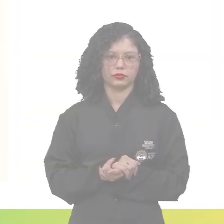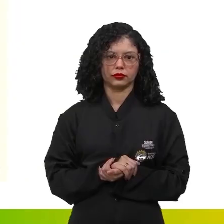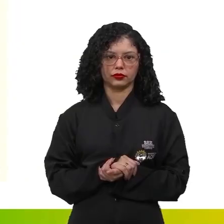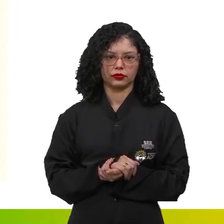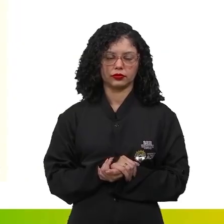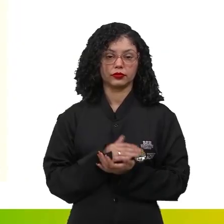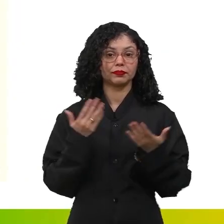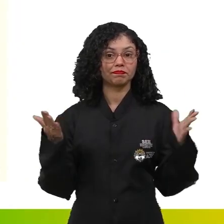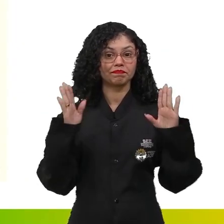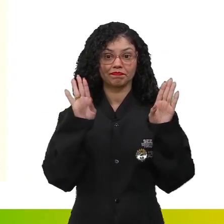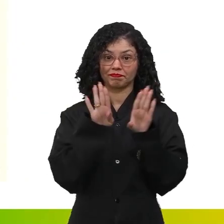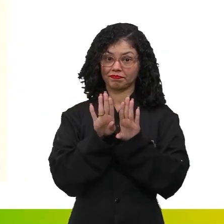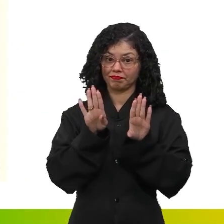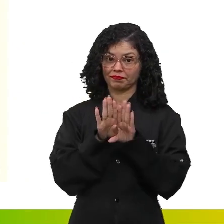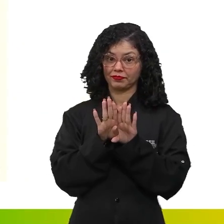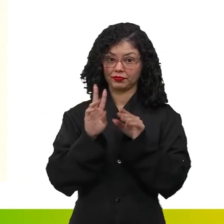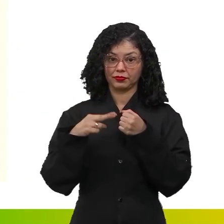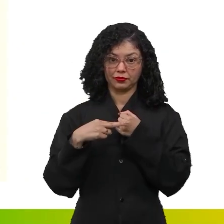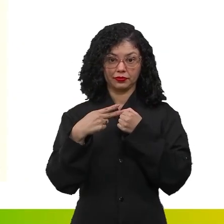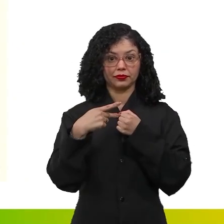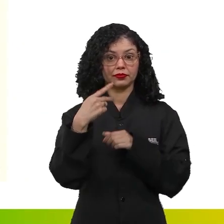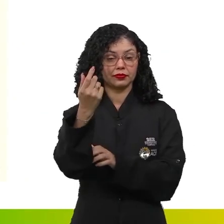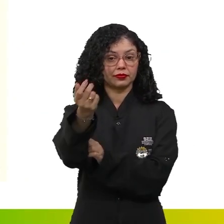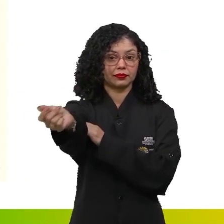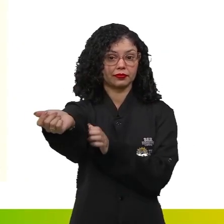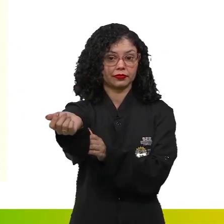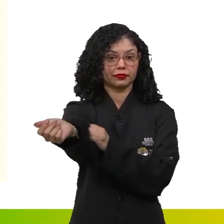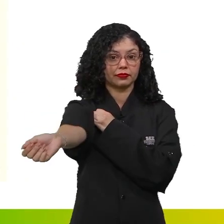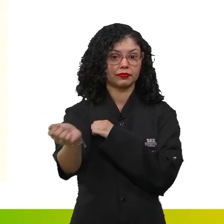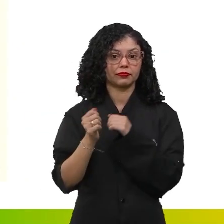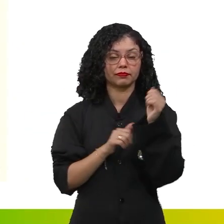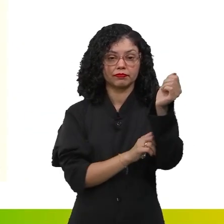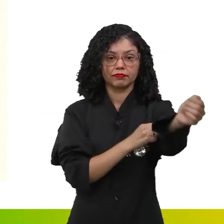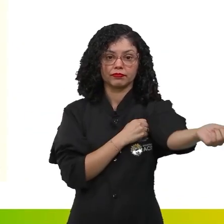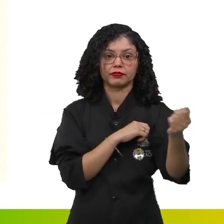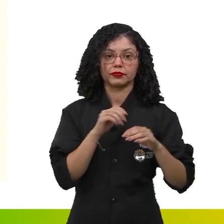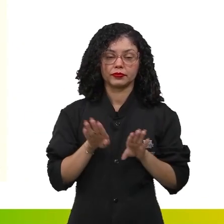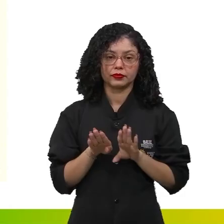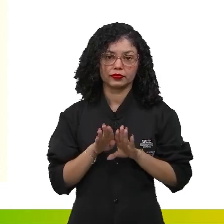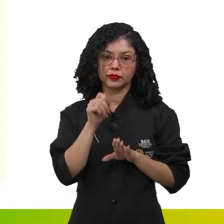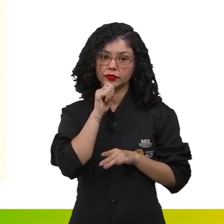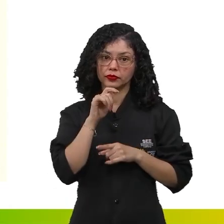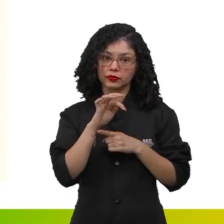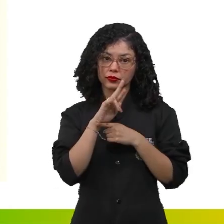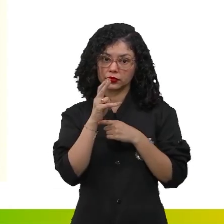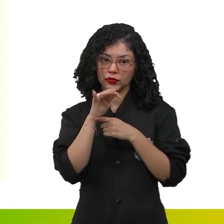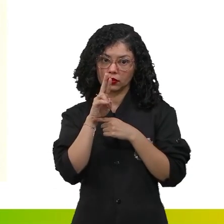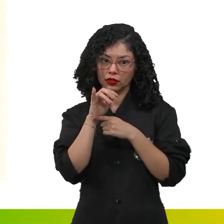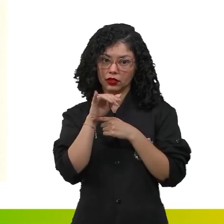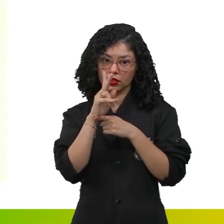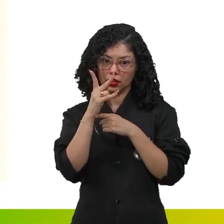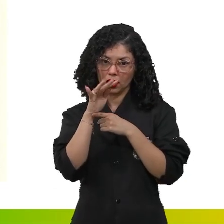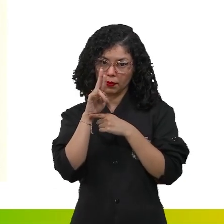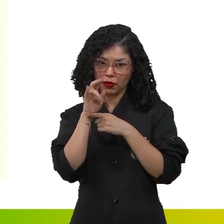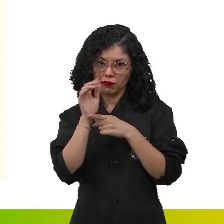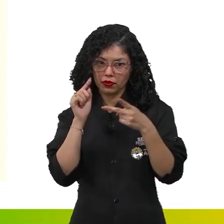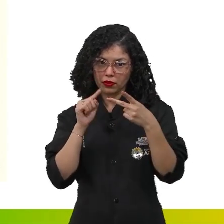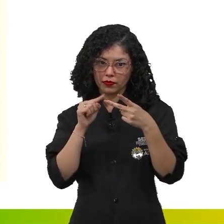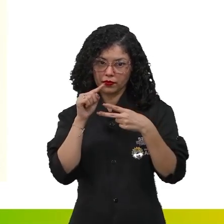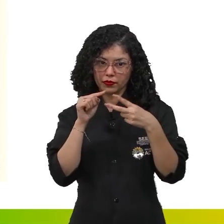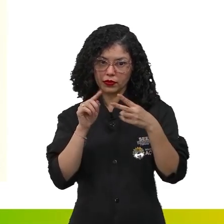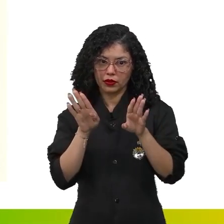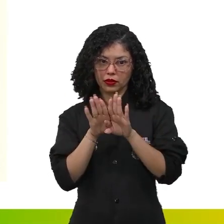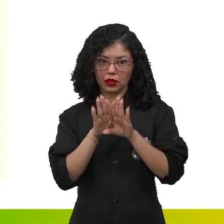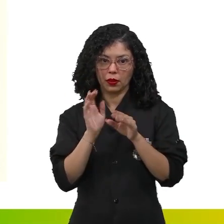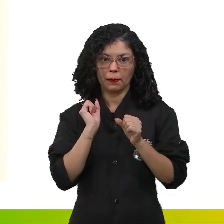Seguindo. Também temos consequências no sistema endócrino. A supressão do eixo hipotálamo, hipófise, gonadal